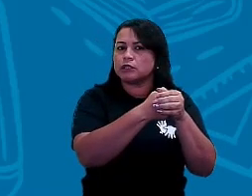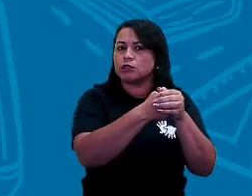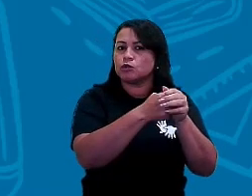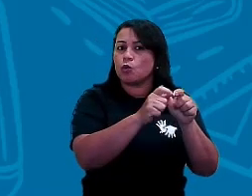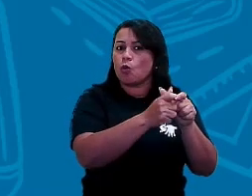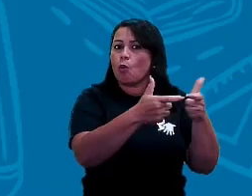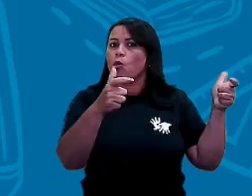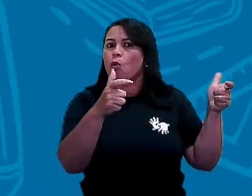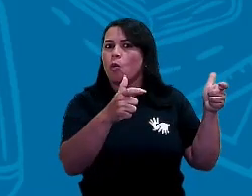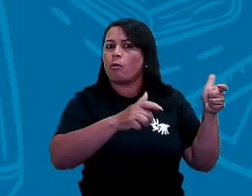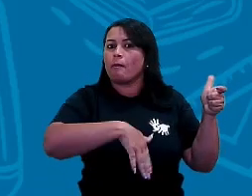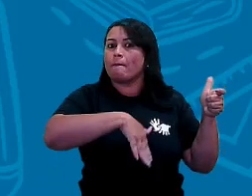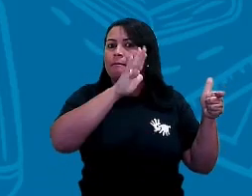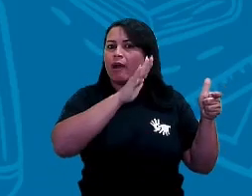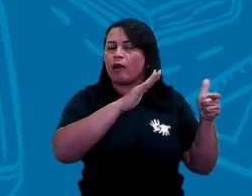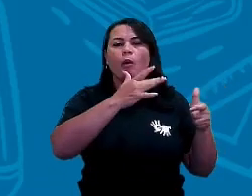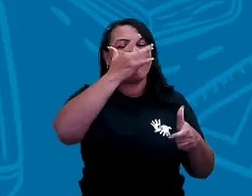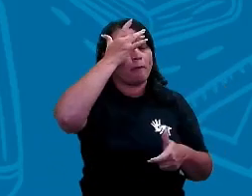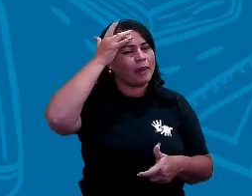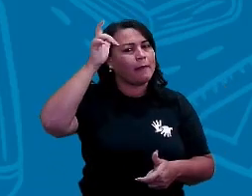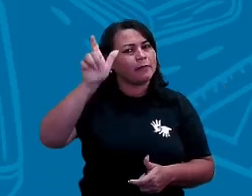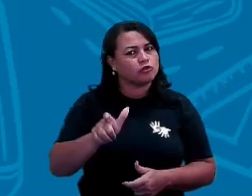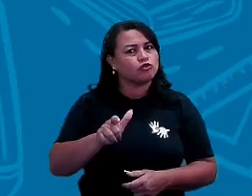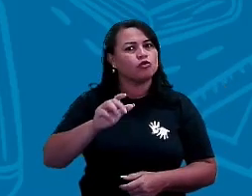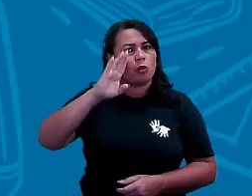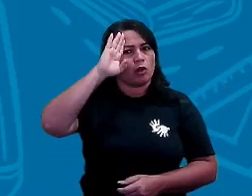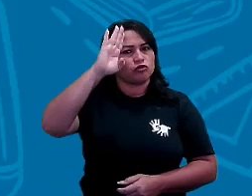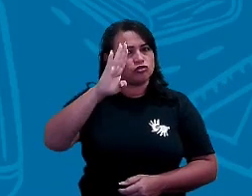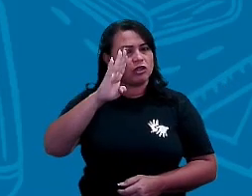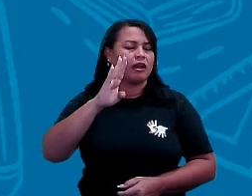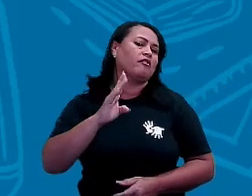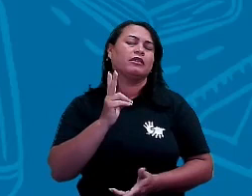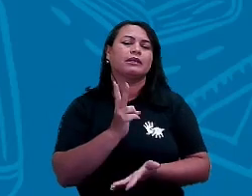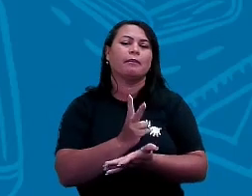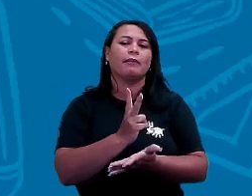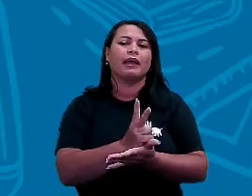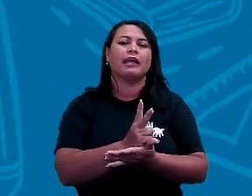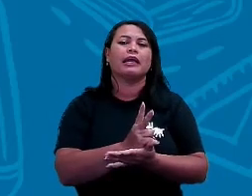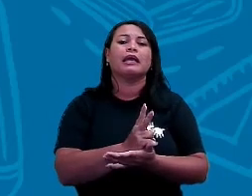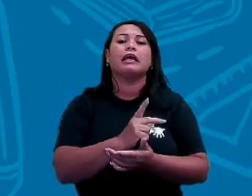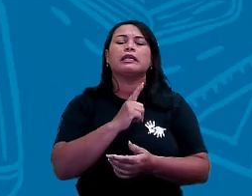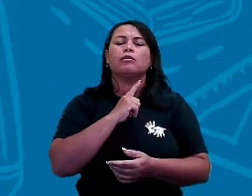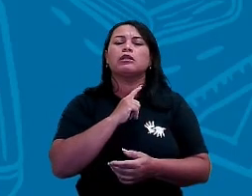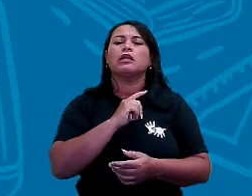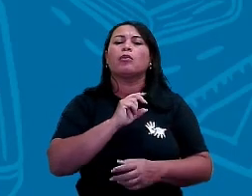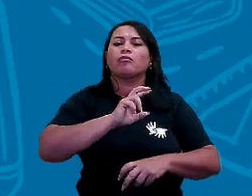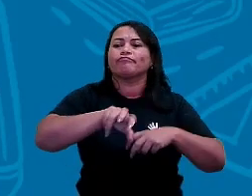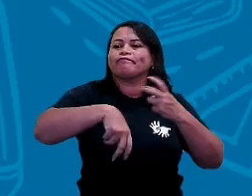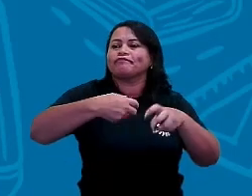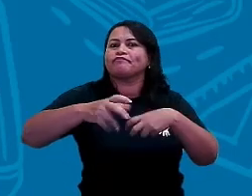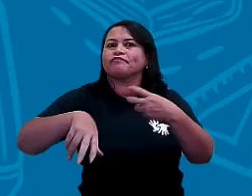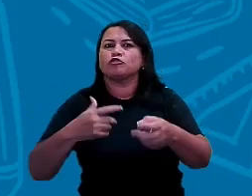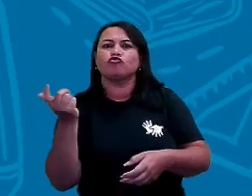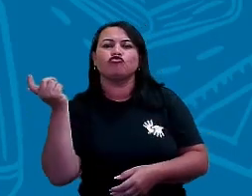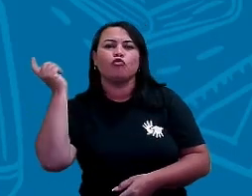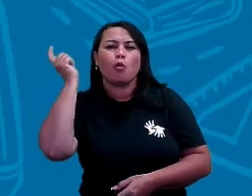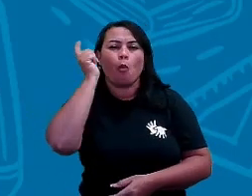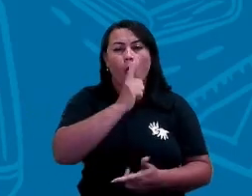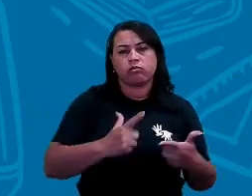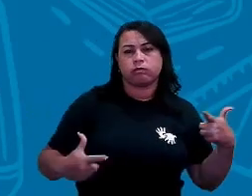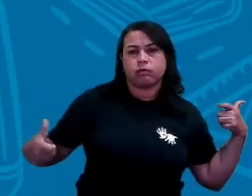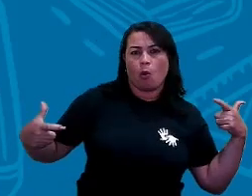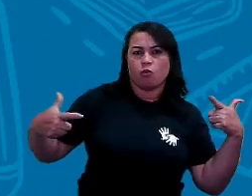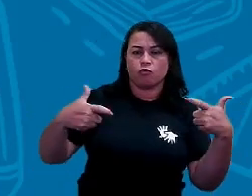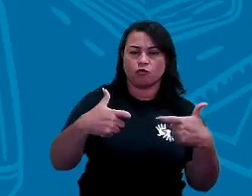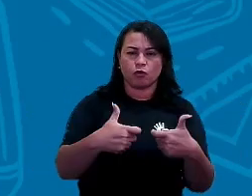tropa, comandado por João Fernandes Vieira. Ferozmente caíram sobre o inimigo e, após fortes combates que